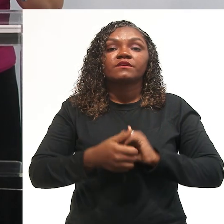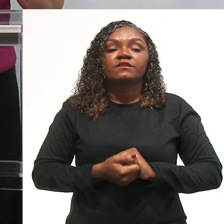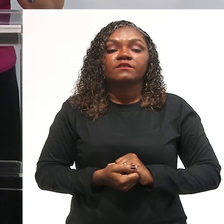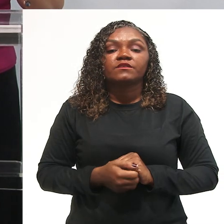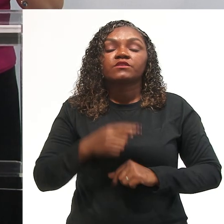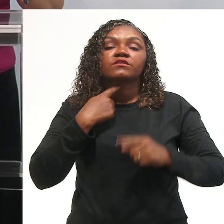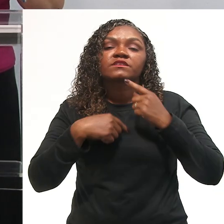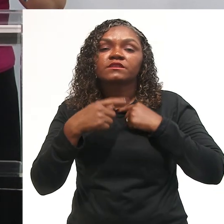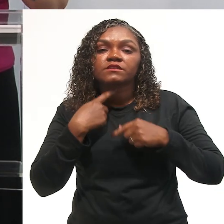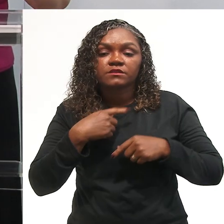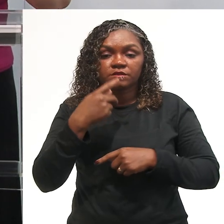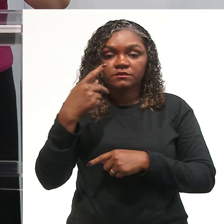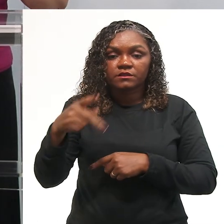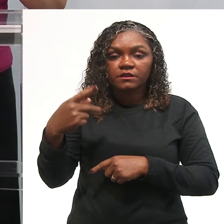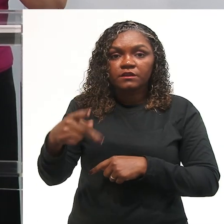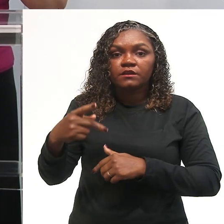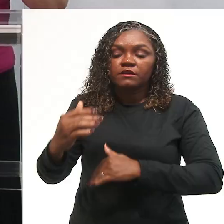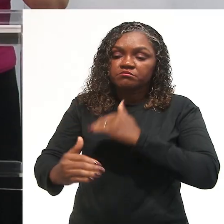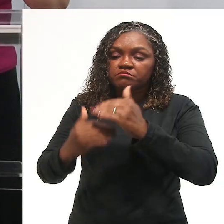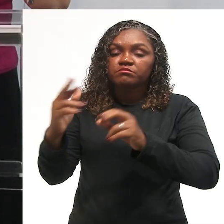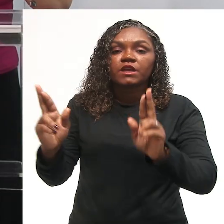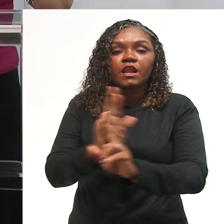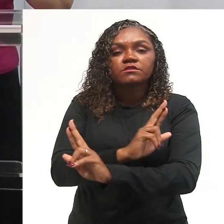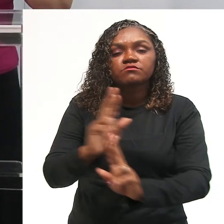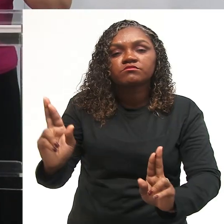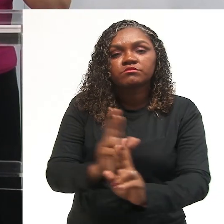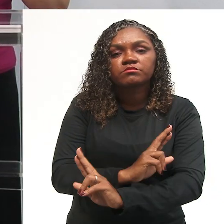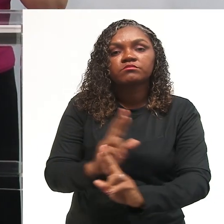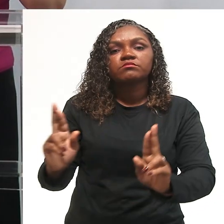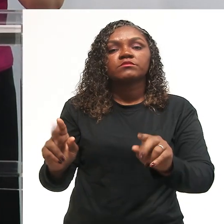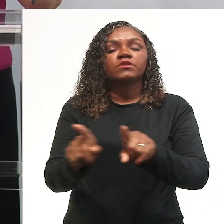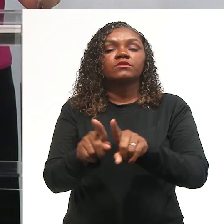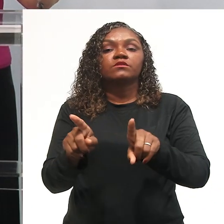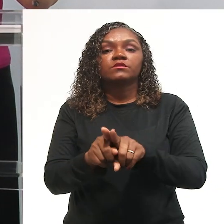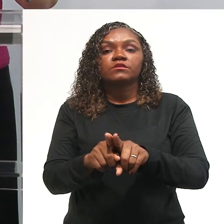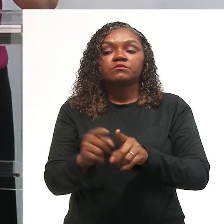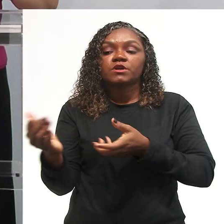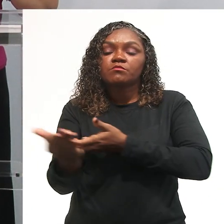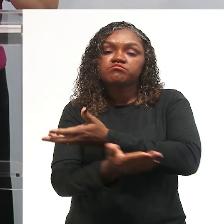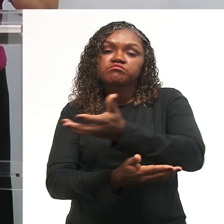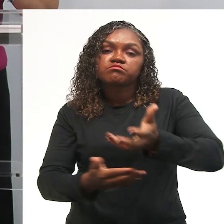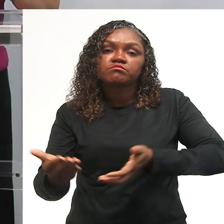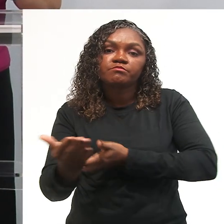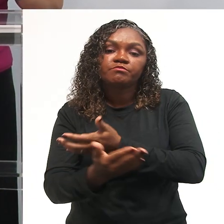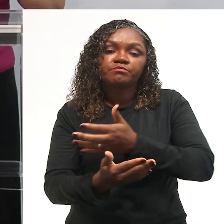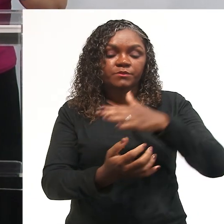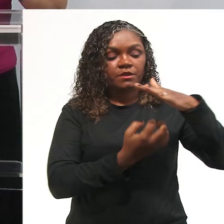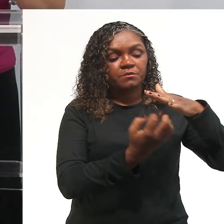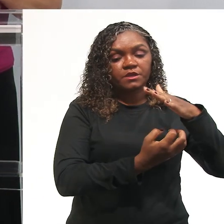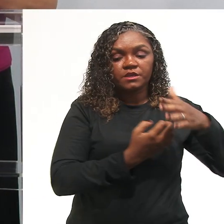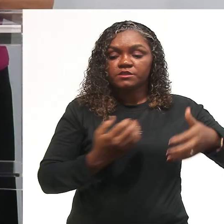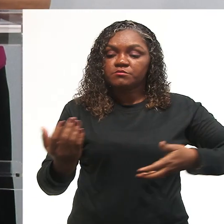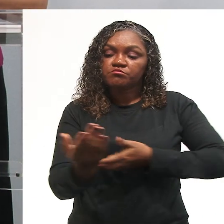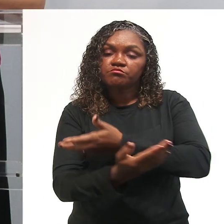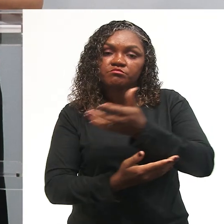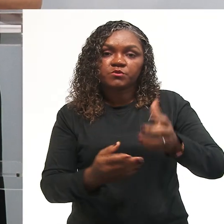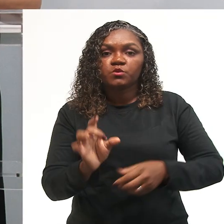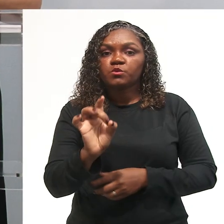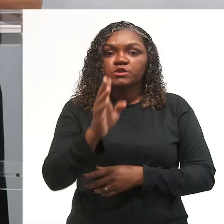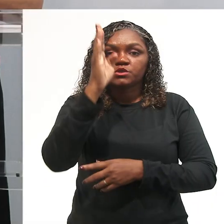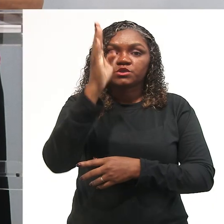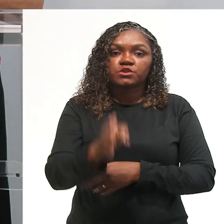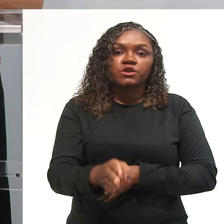que envolvem o bom relacionamento entre as pessoas e a organização. Não